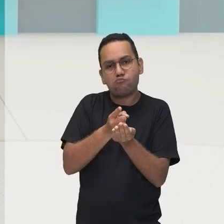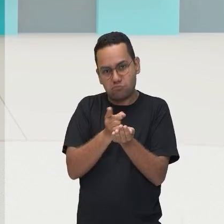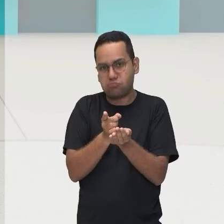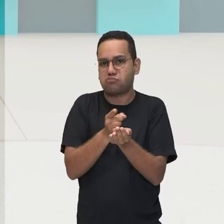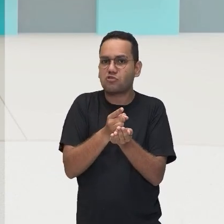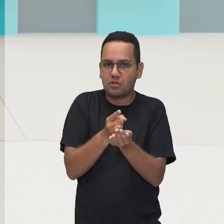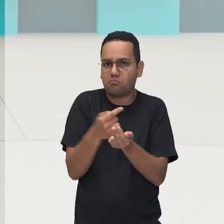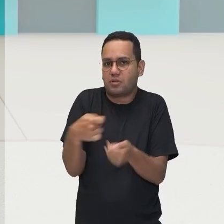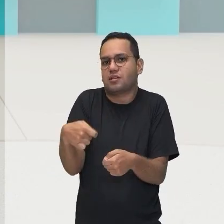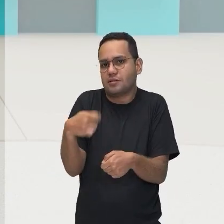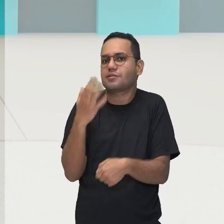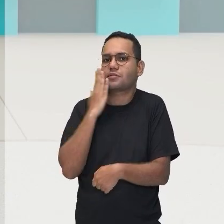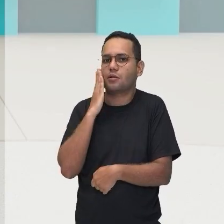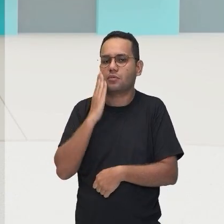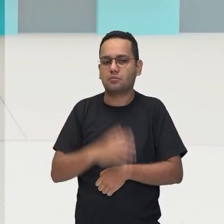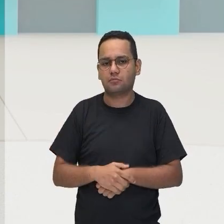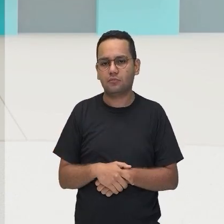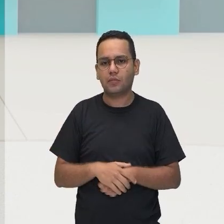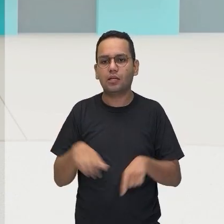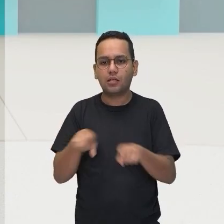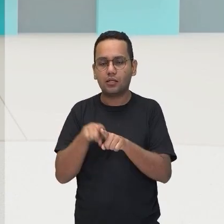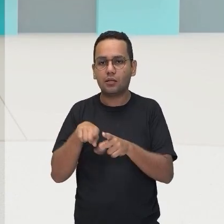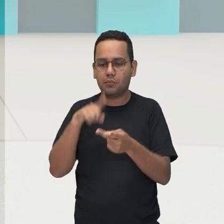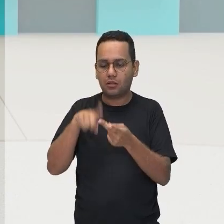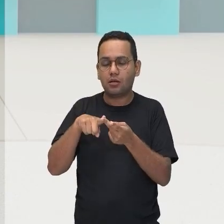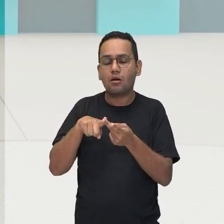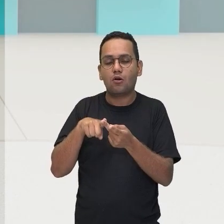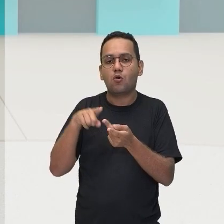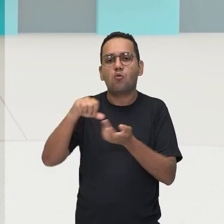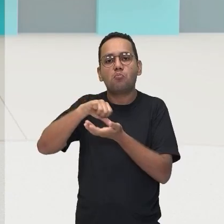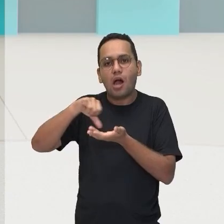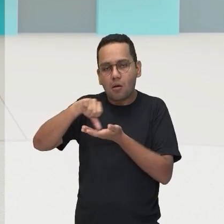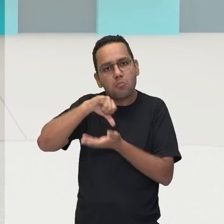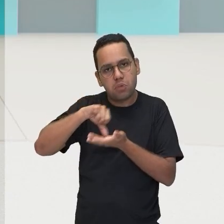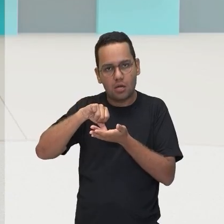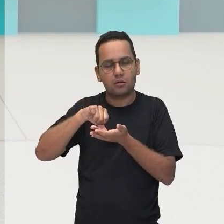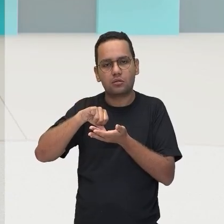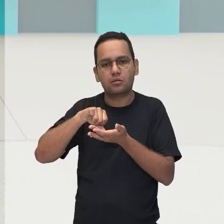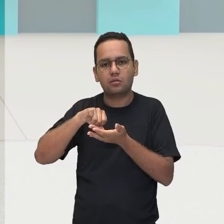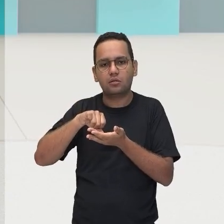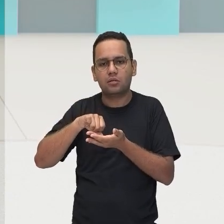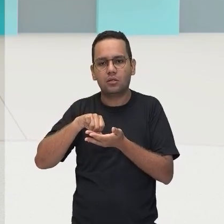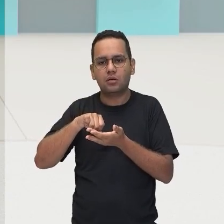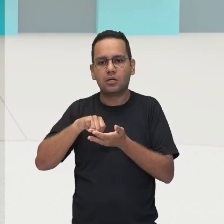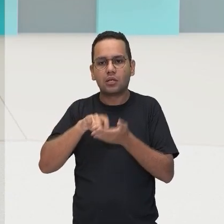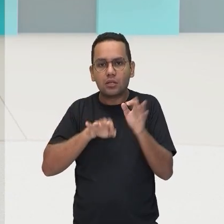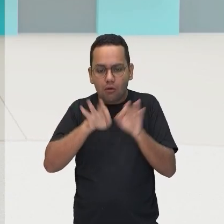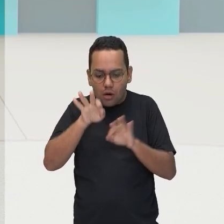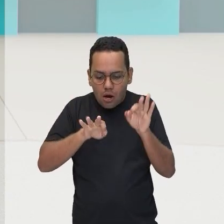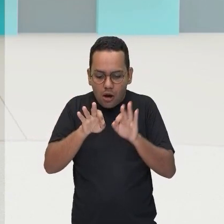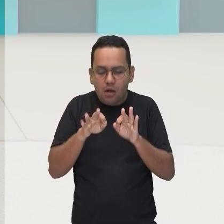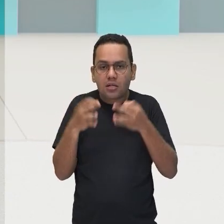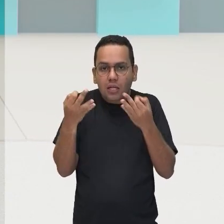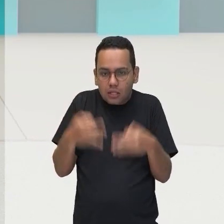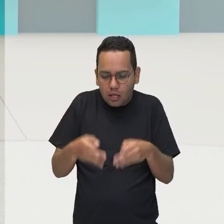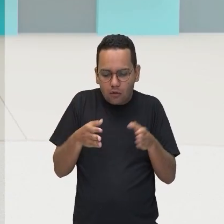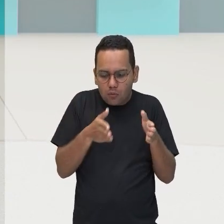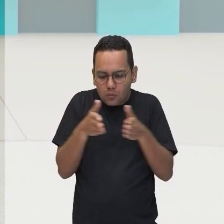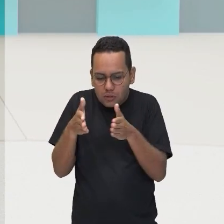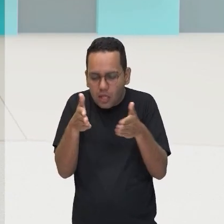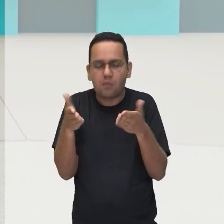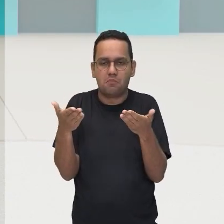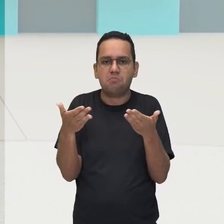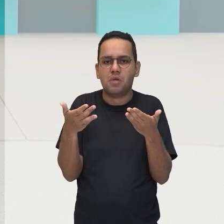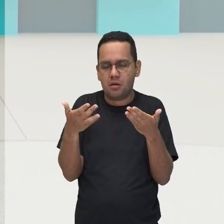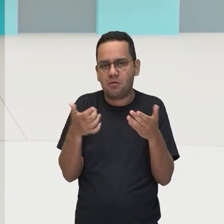de uma bússola e através de um mapa específico, né, que já vai estar ali projetado para aquele ambiente, para aquela trajetória